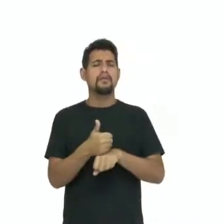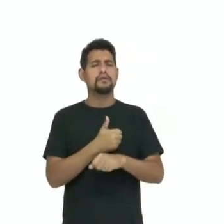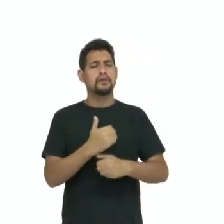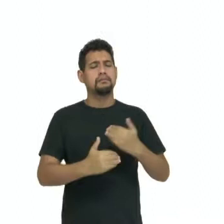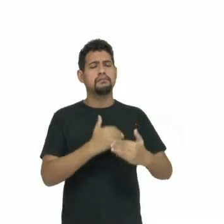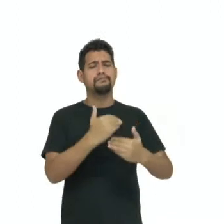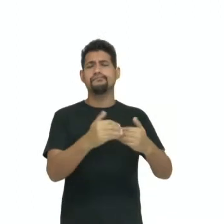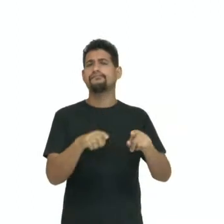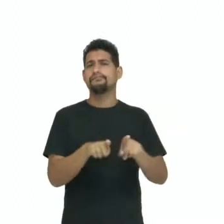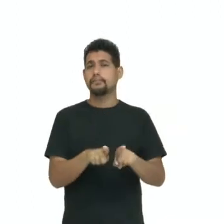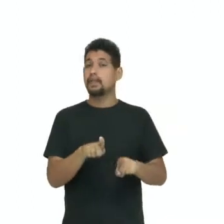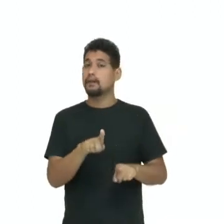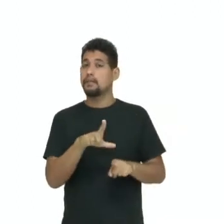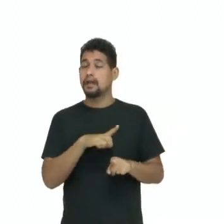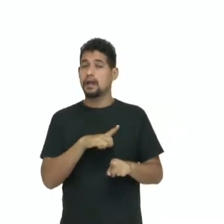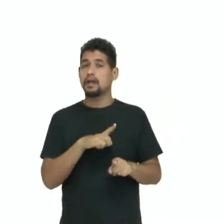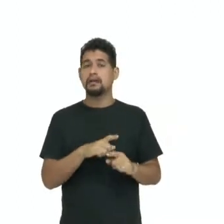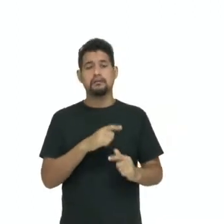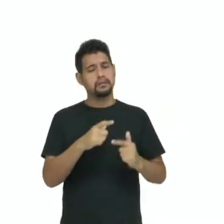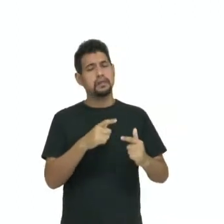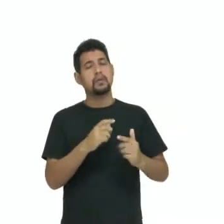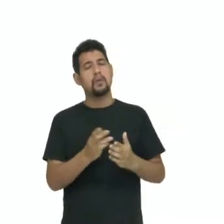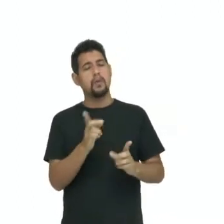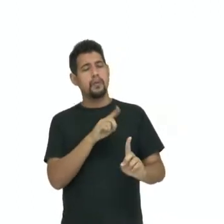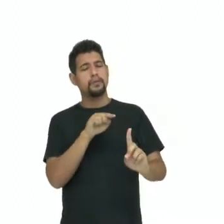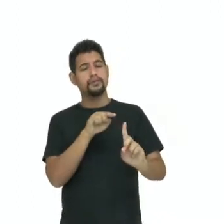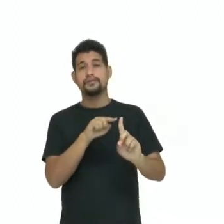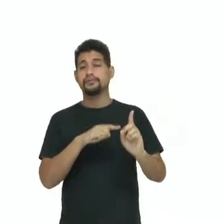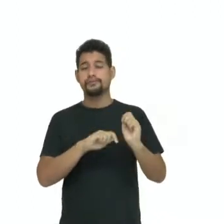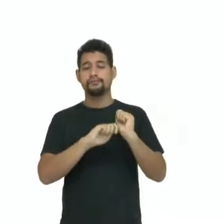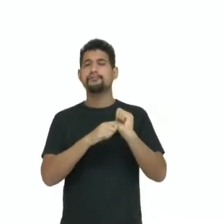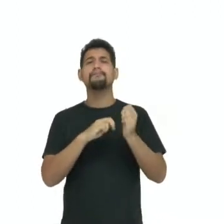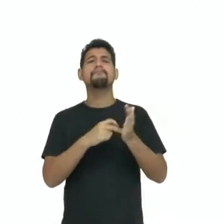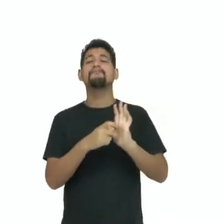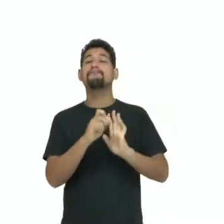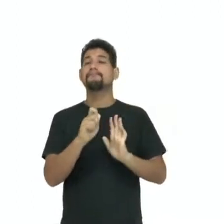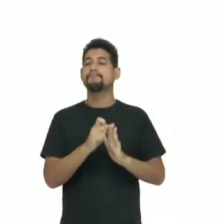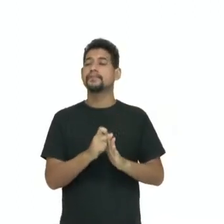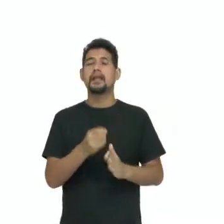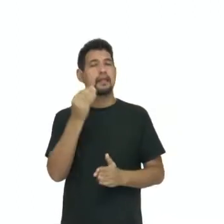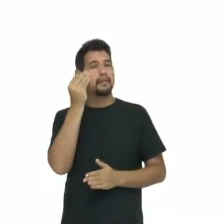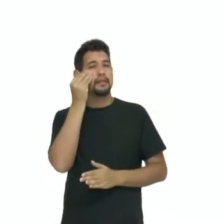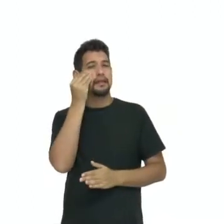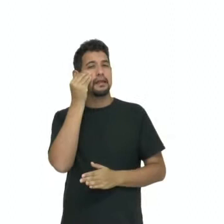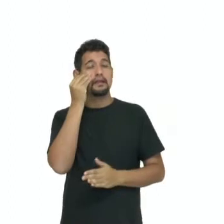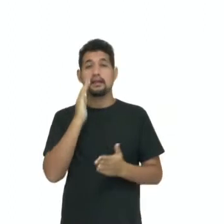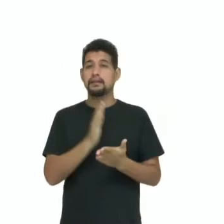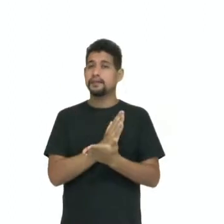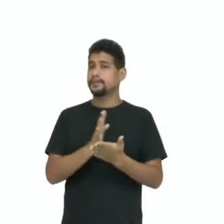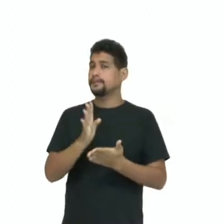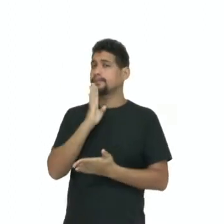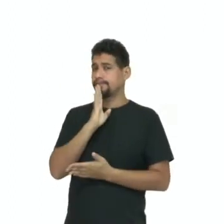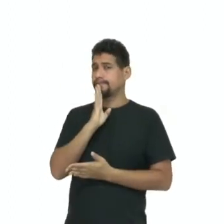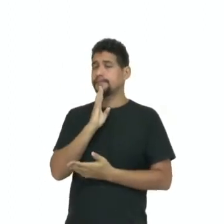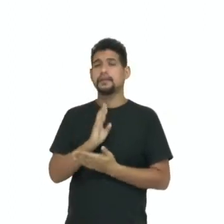seguir. Para ser exitoso nessa missão, o segredo está em apostar em